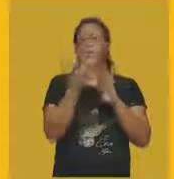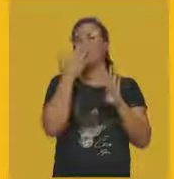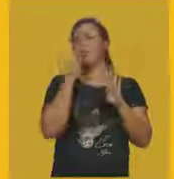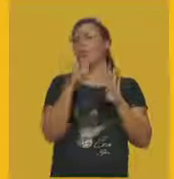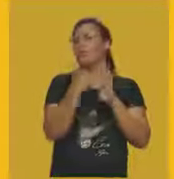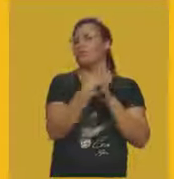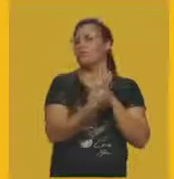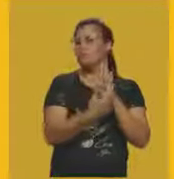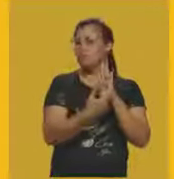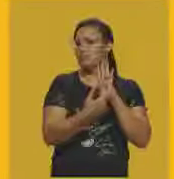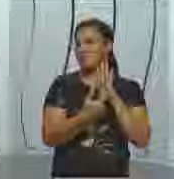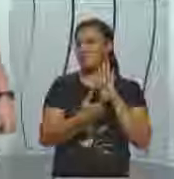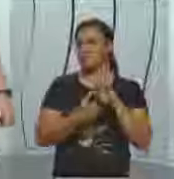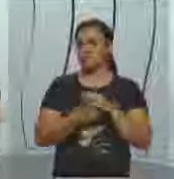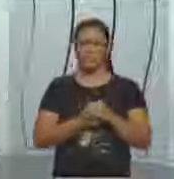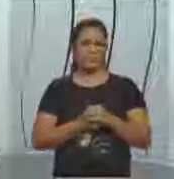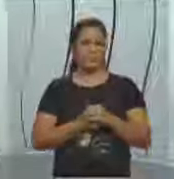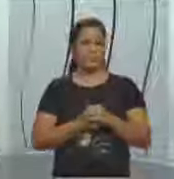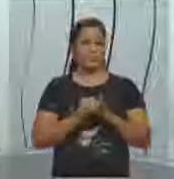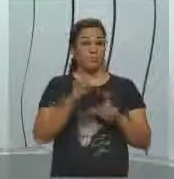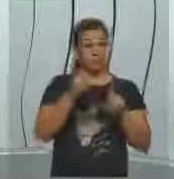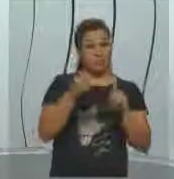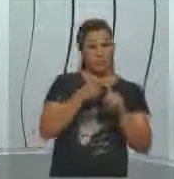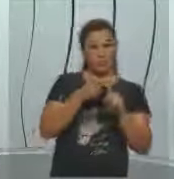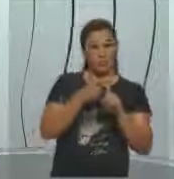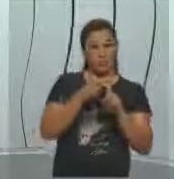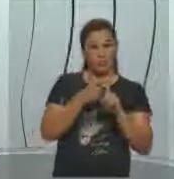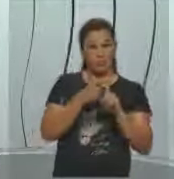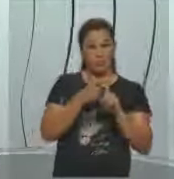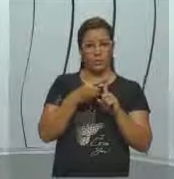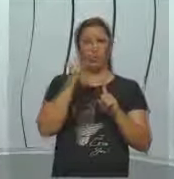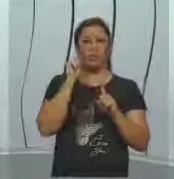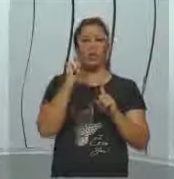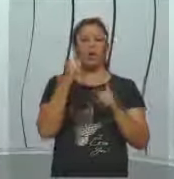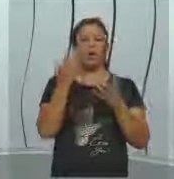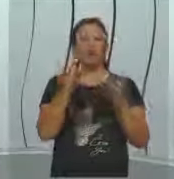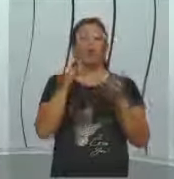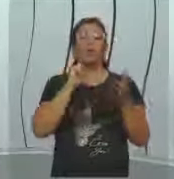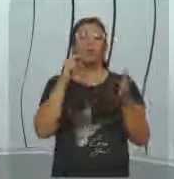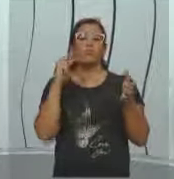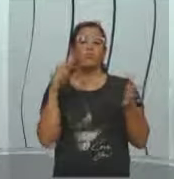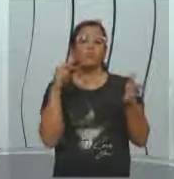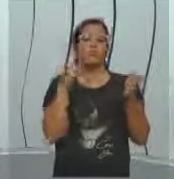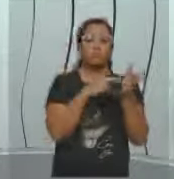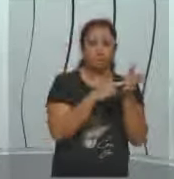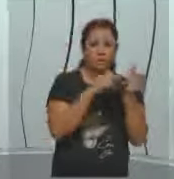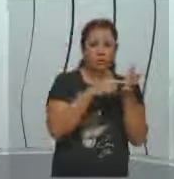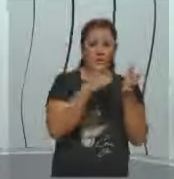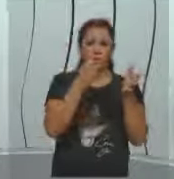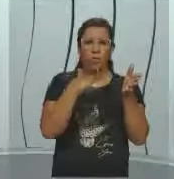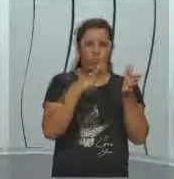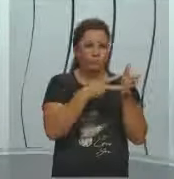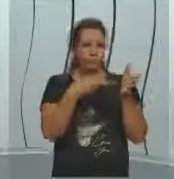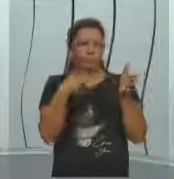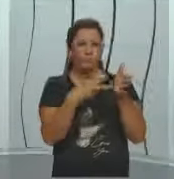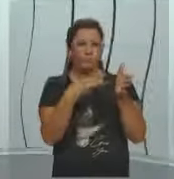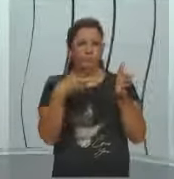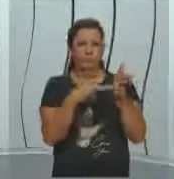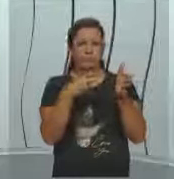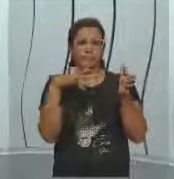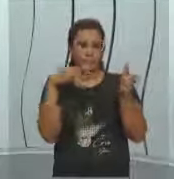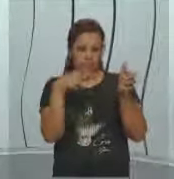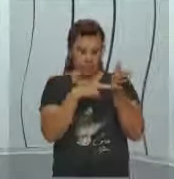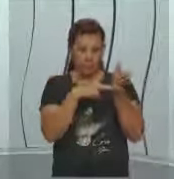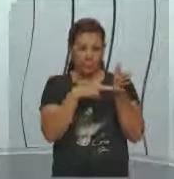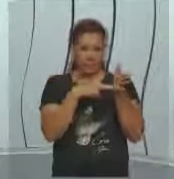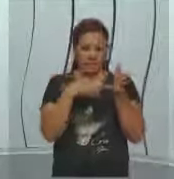esses 4 elementos? O primeiro deles é a fonte de alimentação. É essa fonte que vai gerar aquela